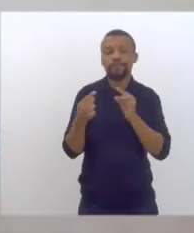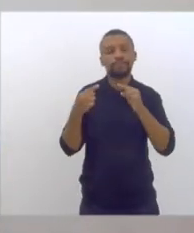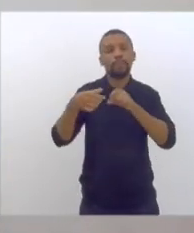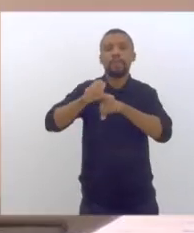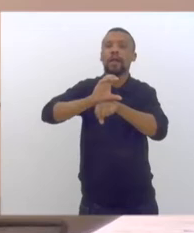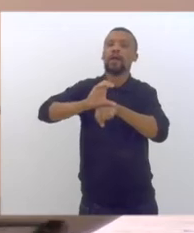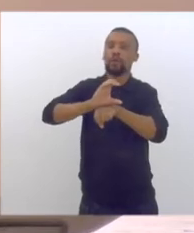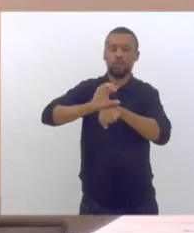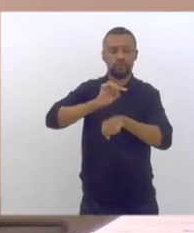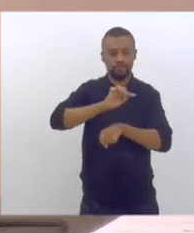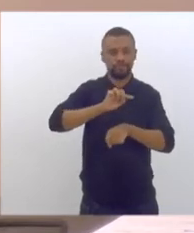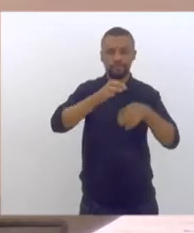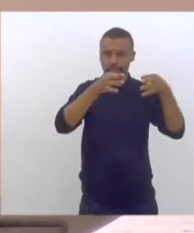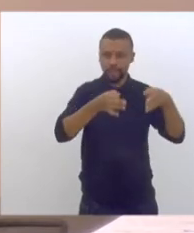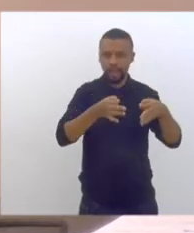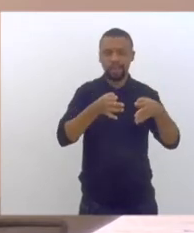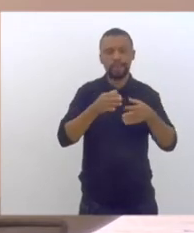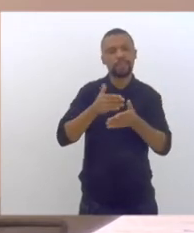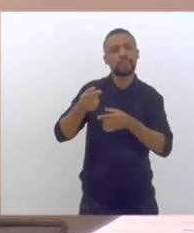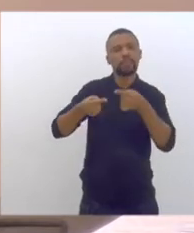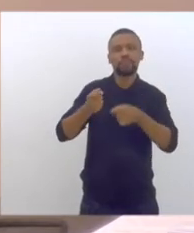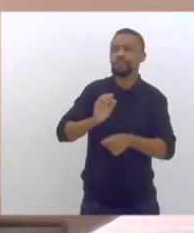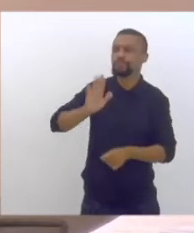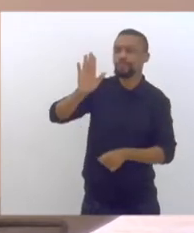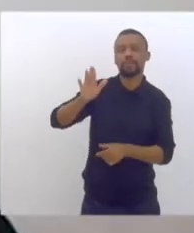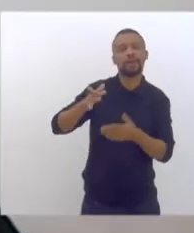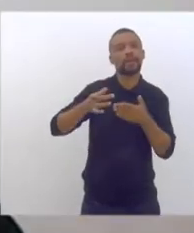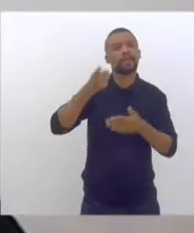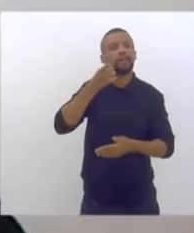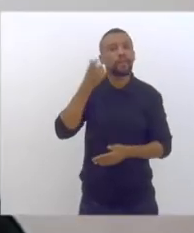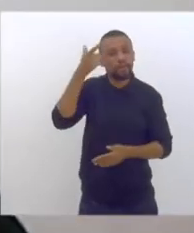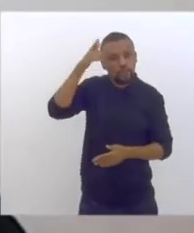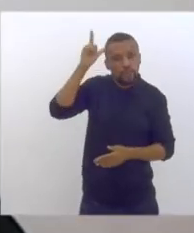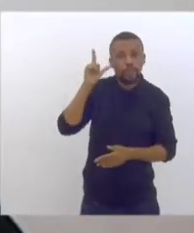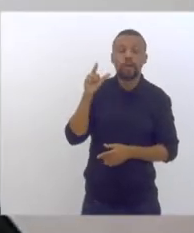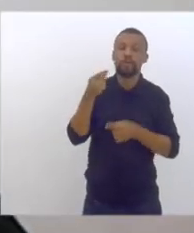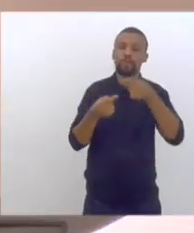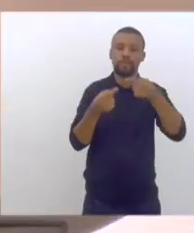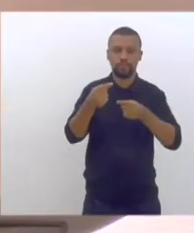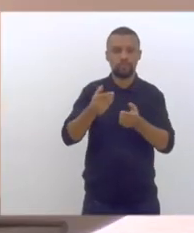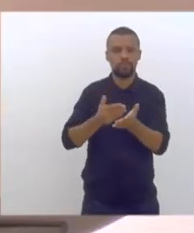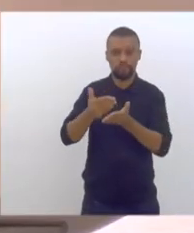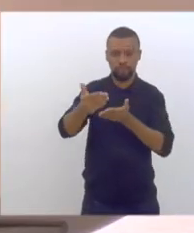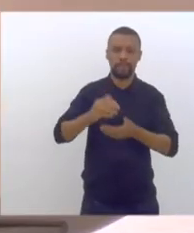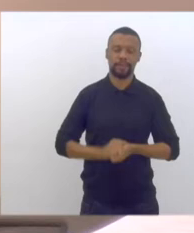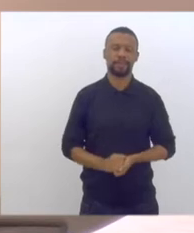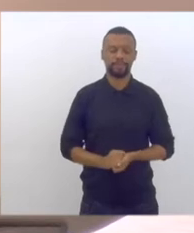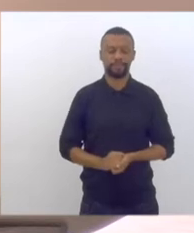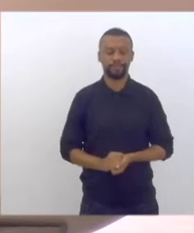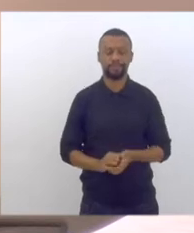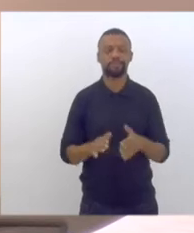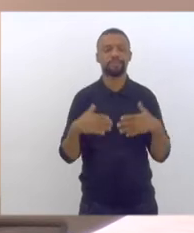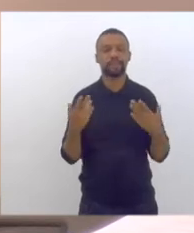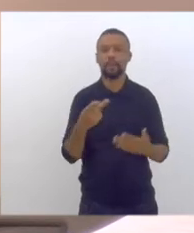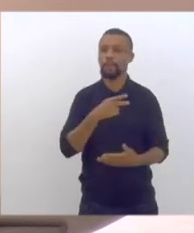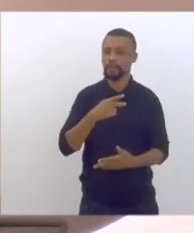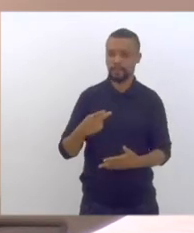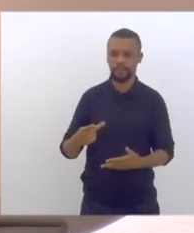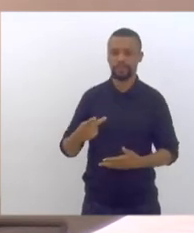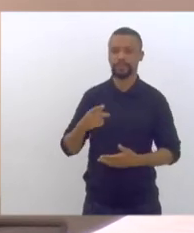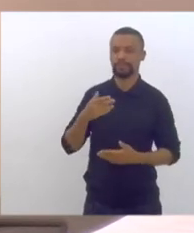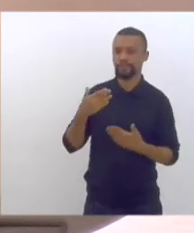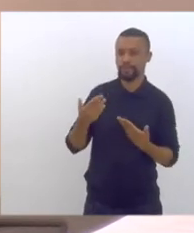constitucionalidade do presidente para discutir o presidente de um